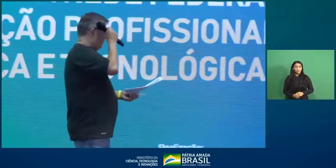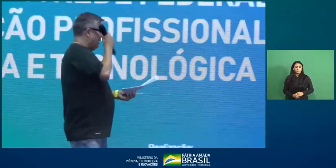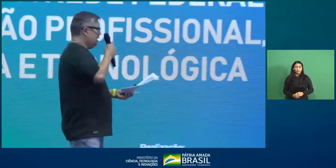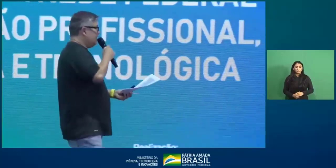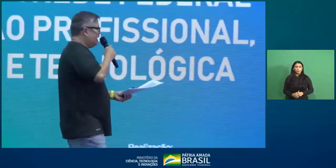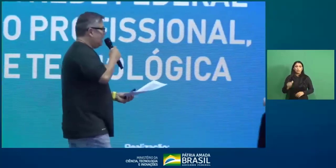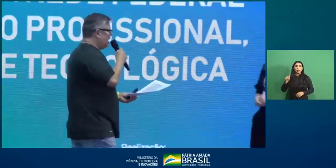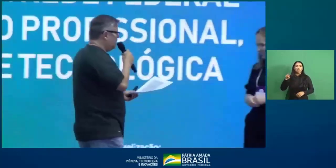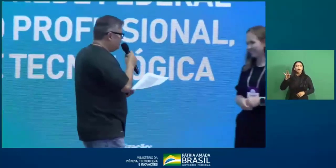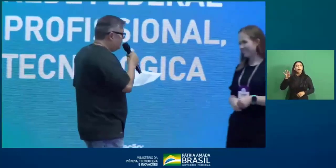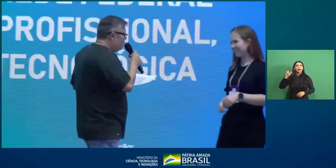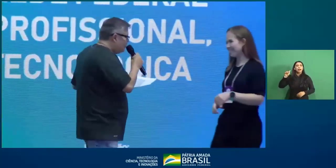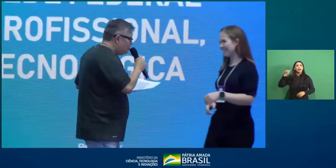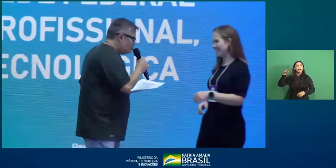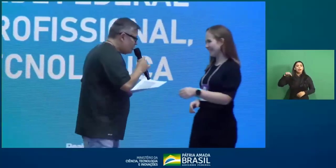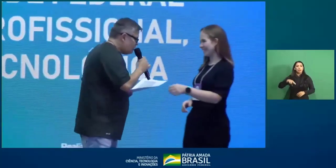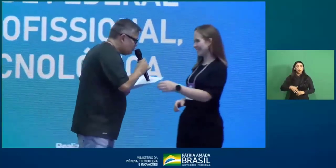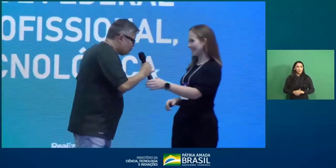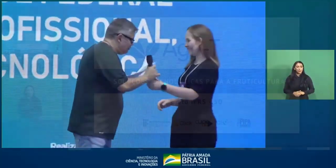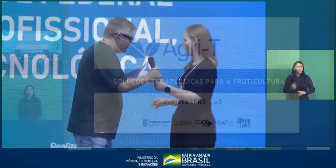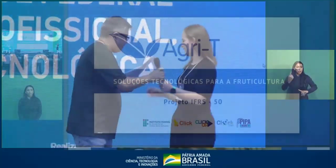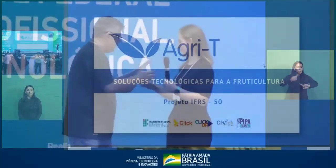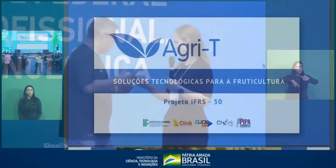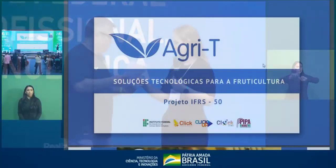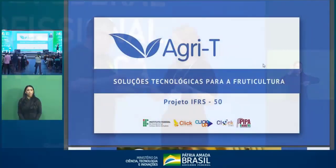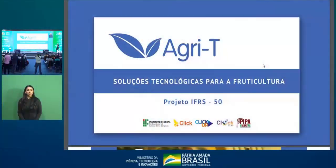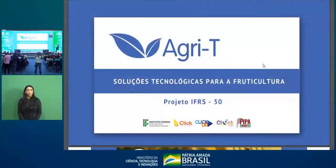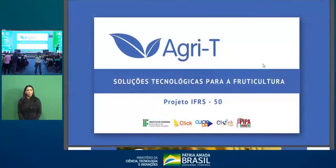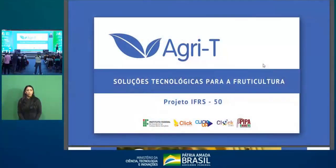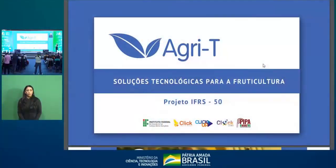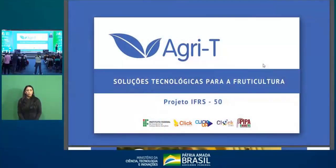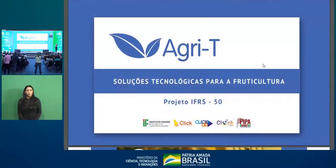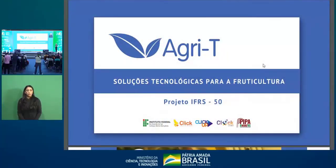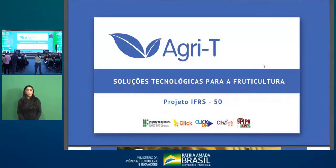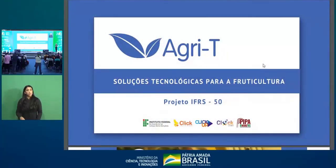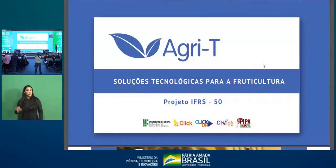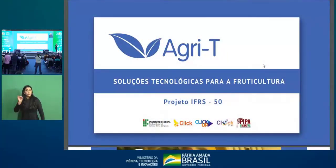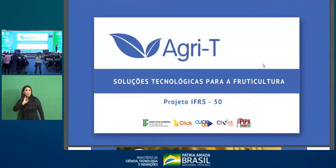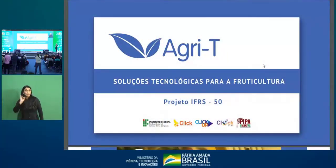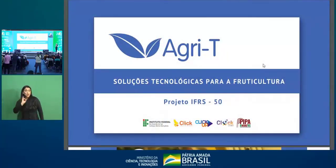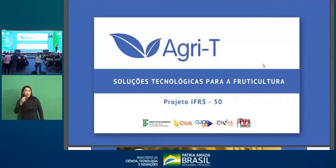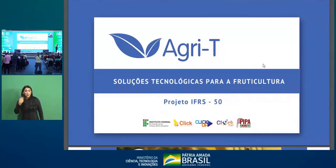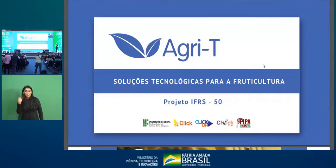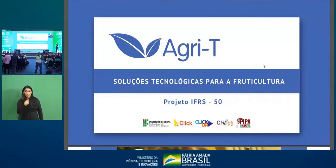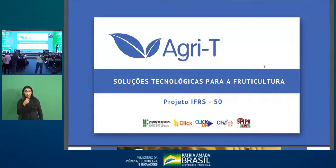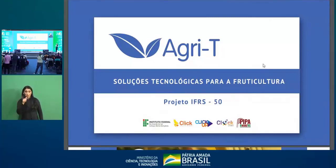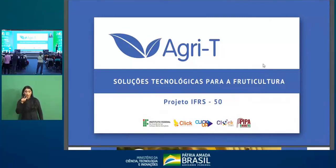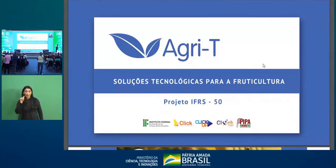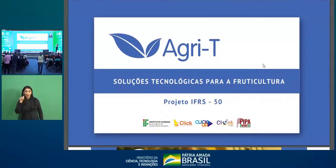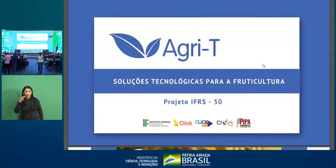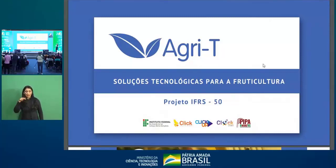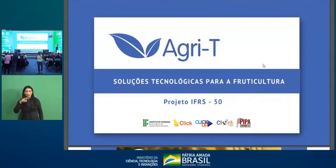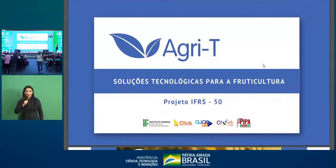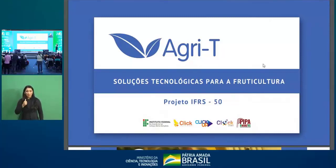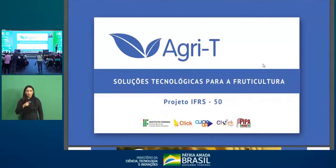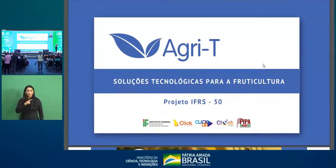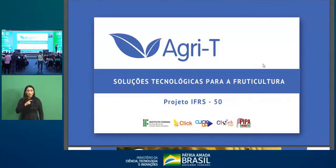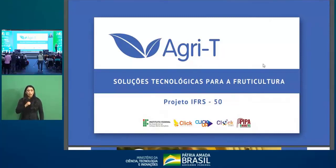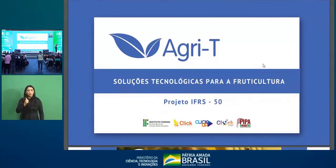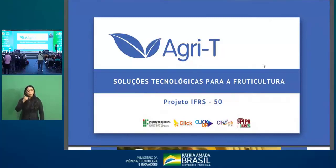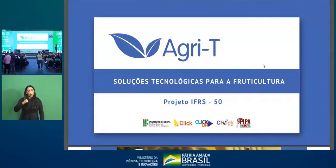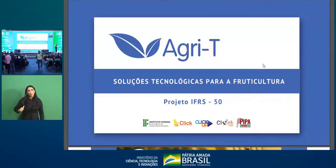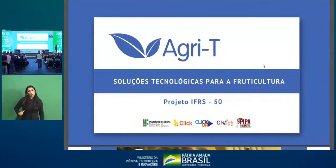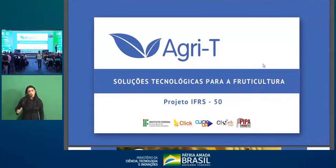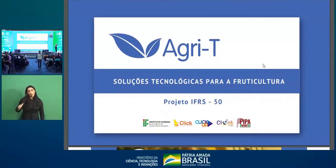Decarli. Sucesso! Olá, eu me chamo Alana, sou bolsista do projeto e